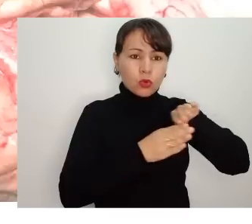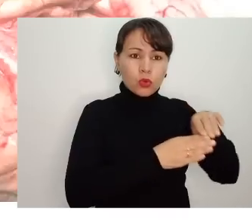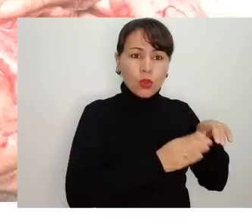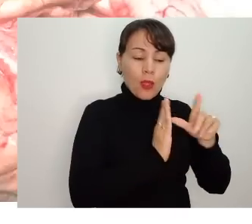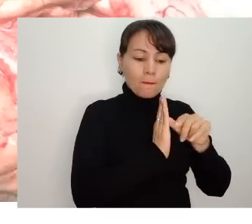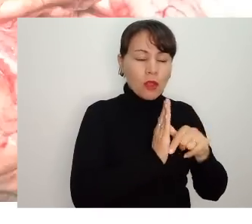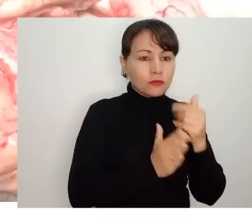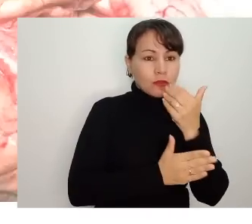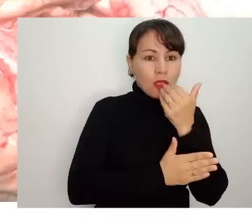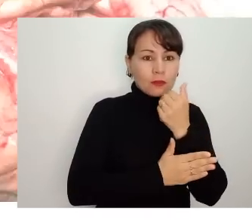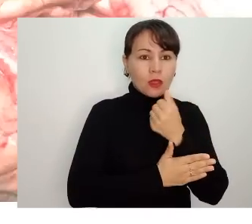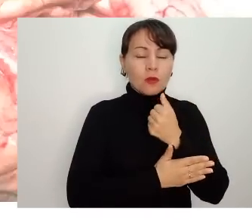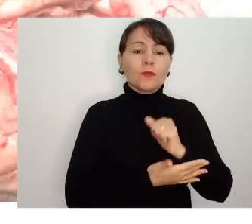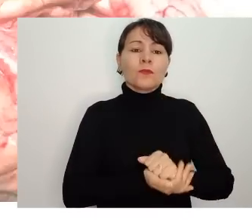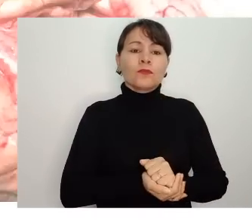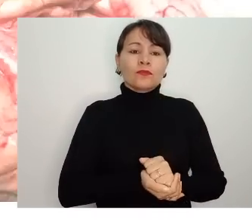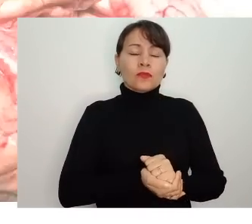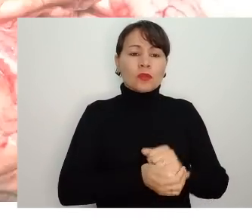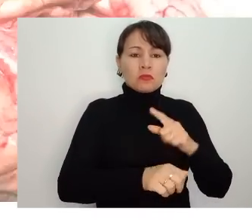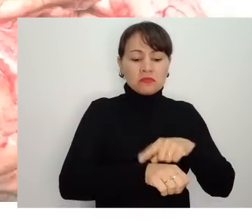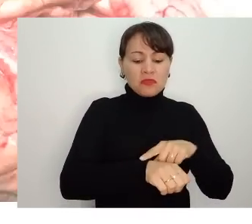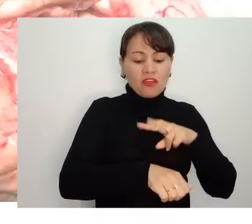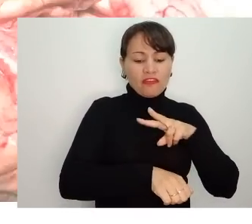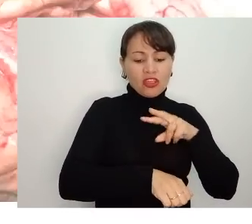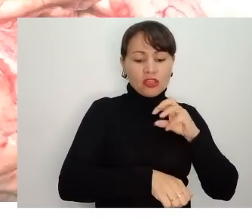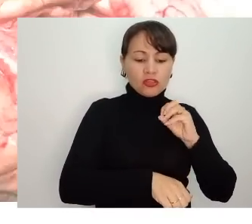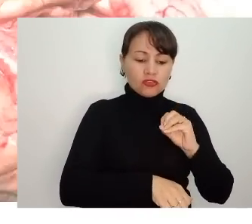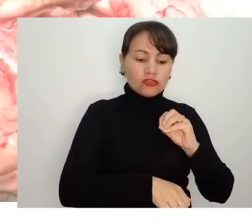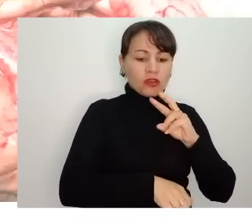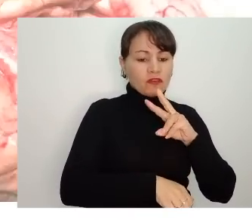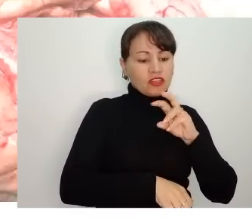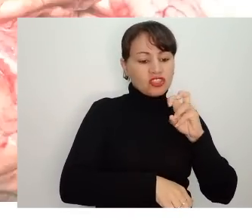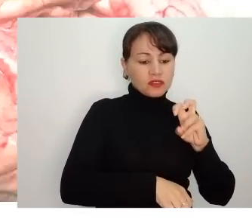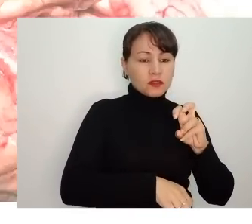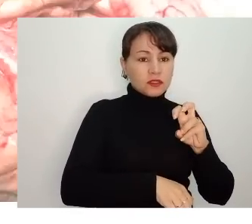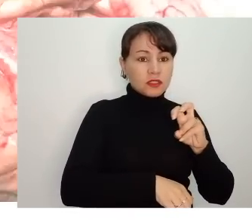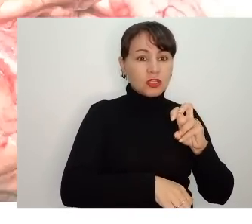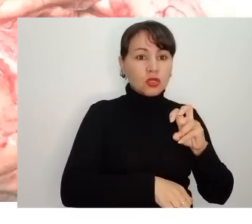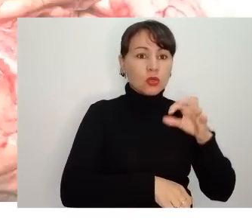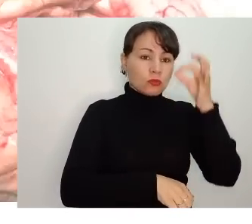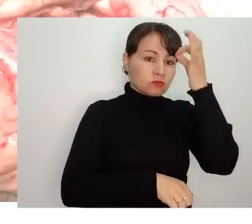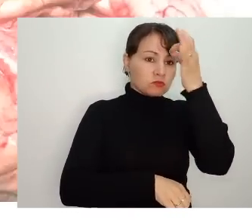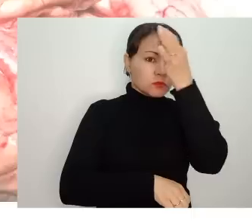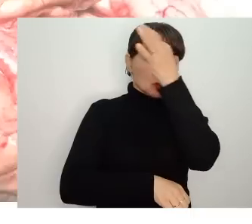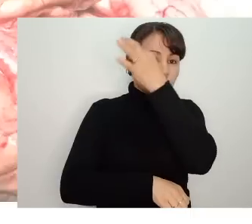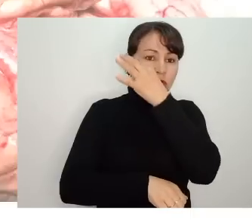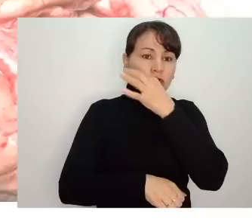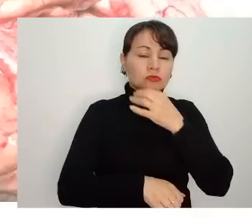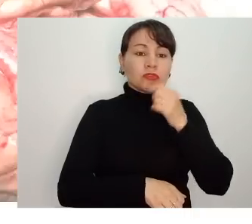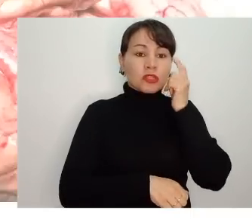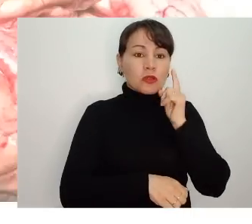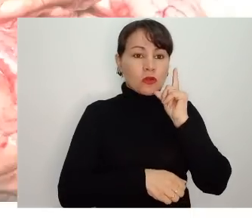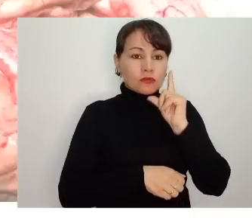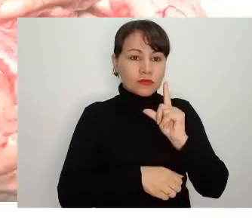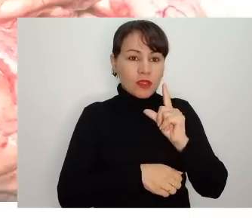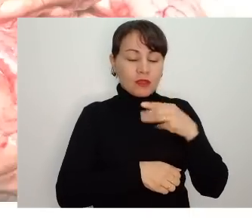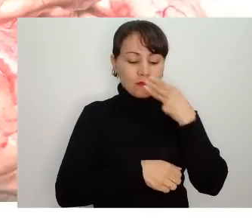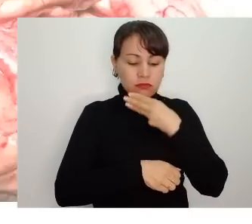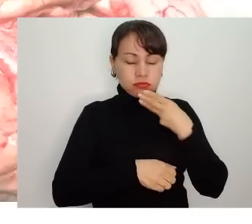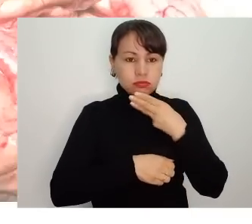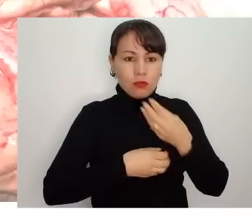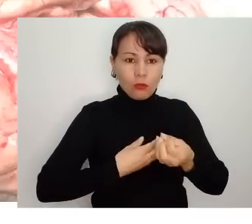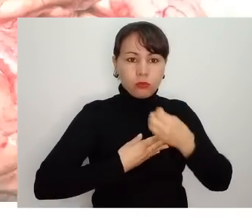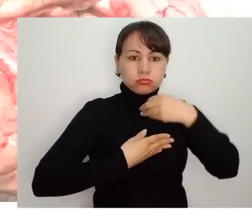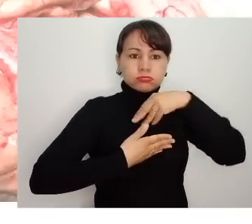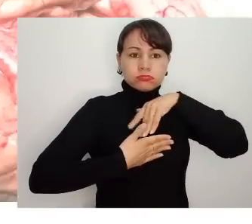ela, após uma alimentação, uma refeição, questão de 20 a 25, até 30 minutos, já está disponível em